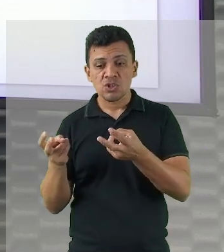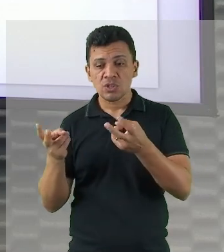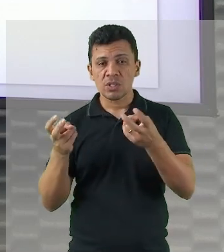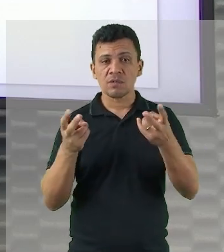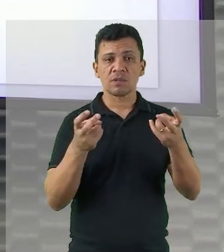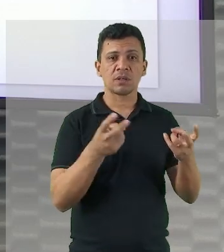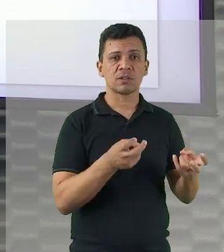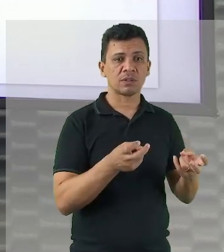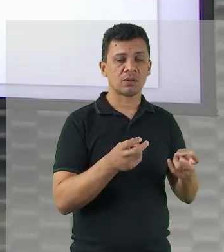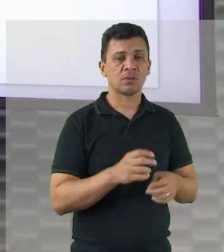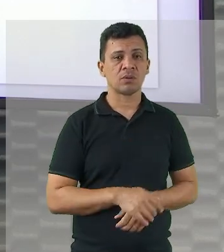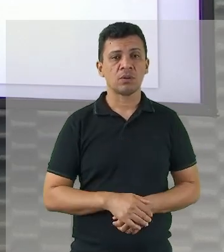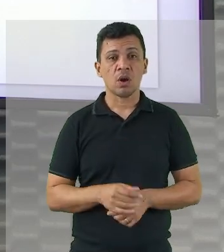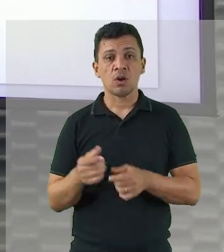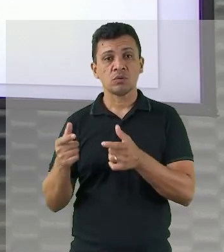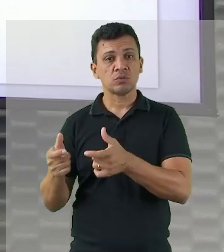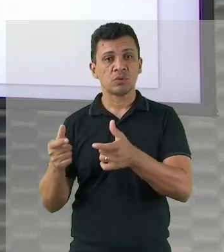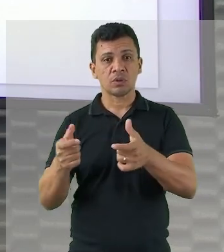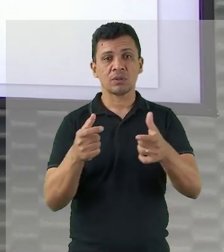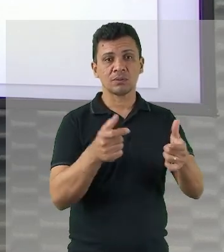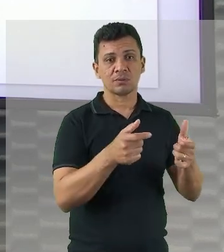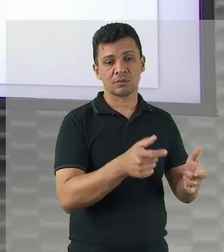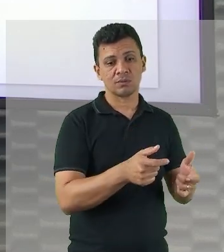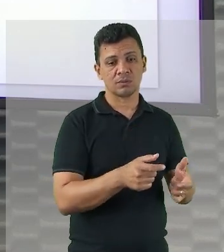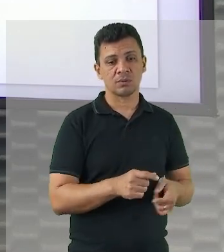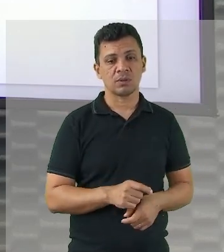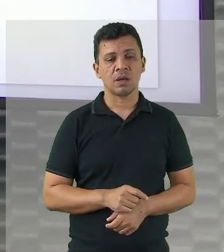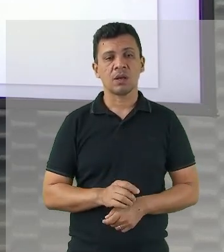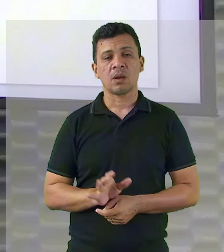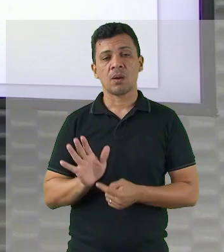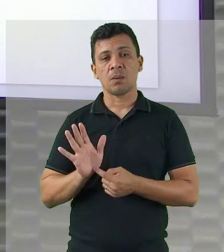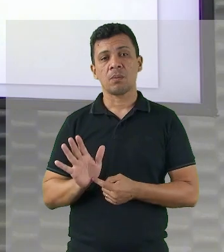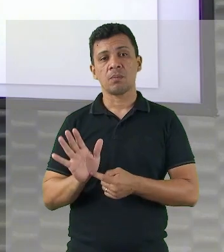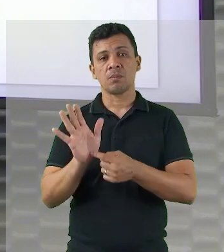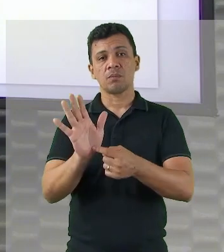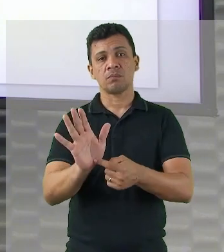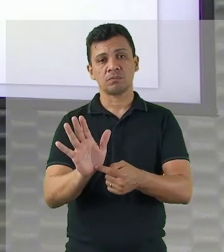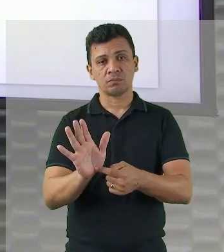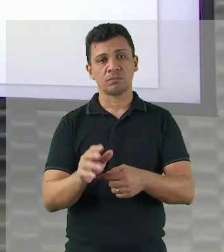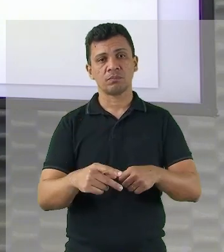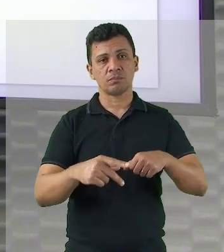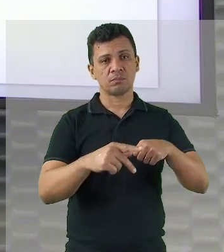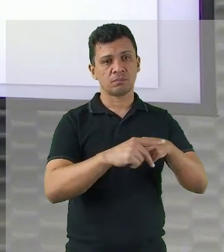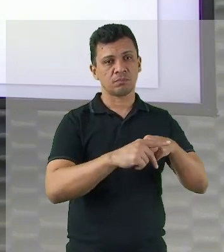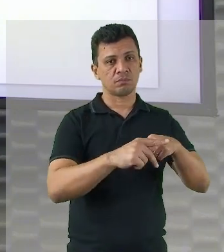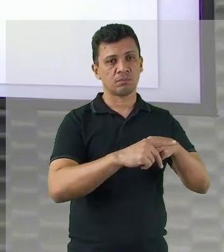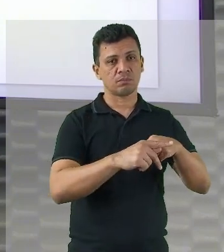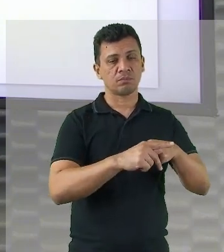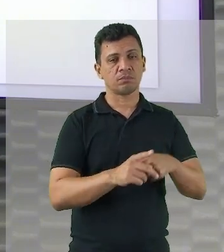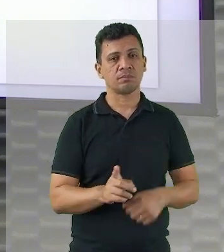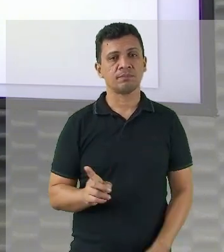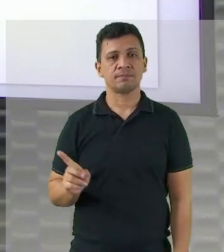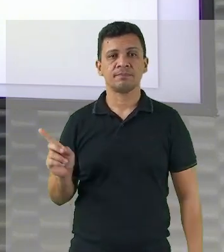de localização, são os demonstrative pronouns,